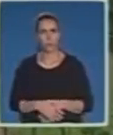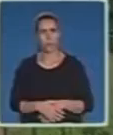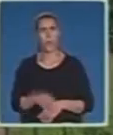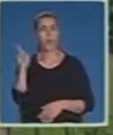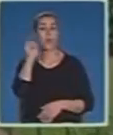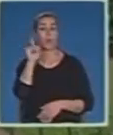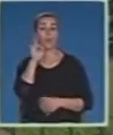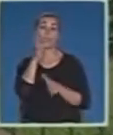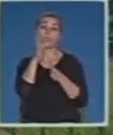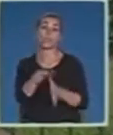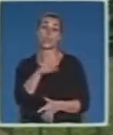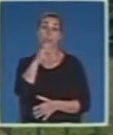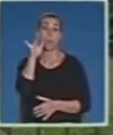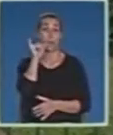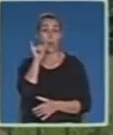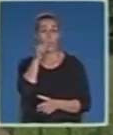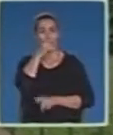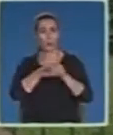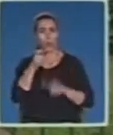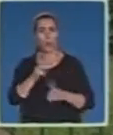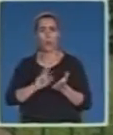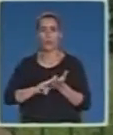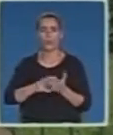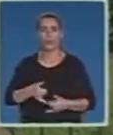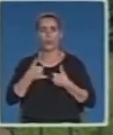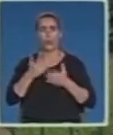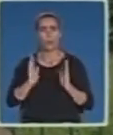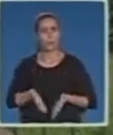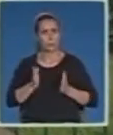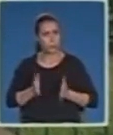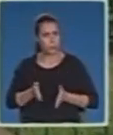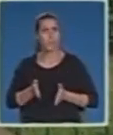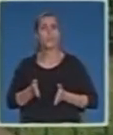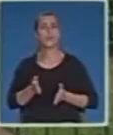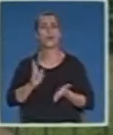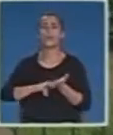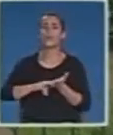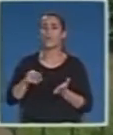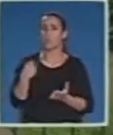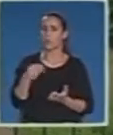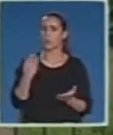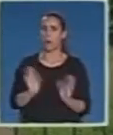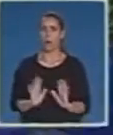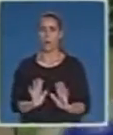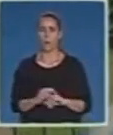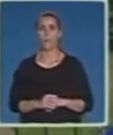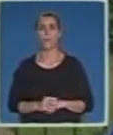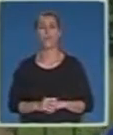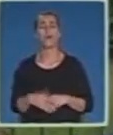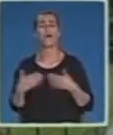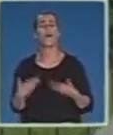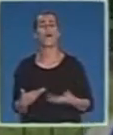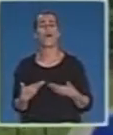mensagem aos pais e às pessoas que não há aqui nenhuma razão de alarmismo, nem há aqui nenhuma razão de preocupação. E neste momento,